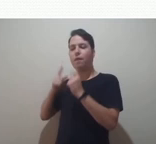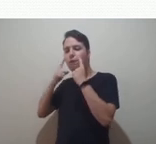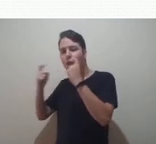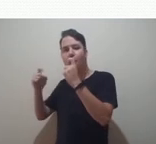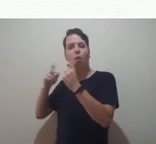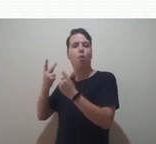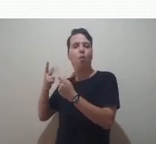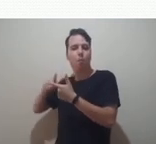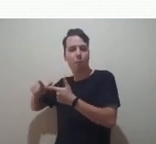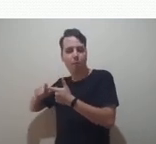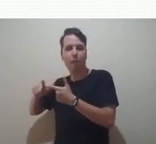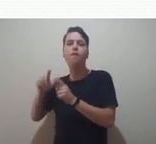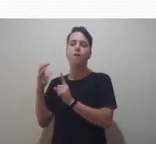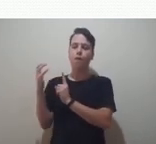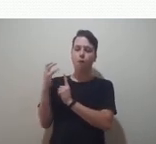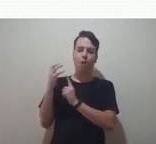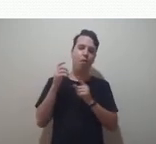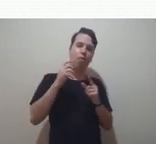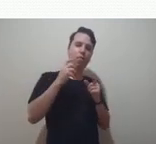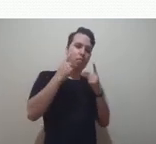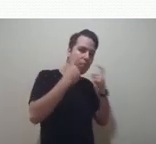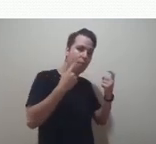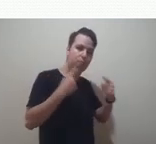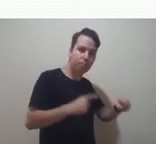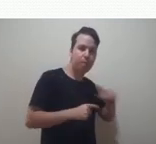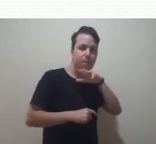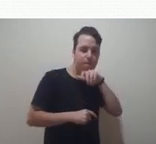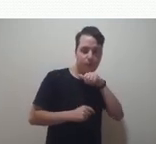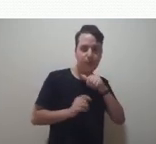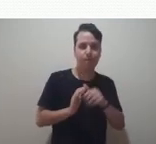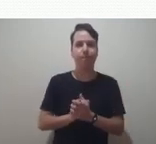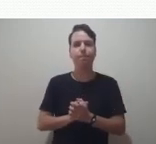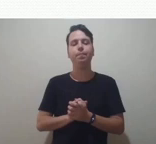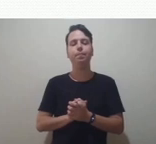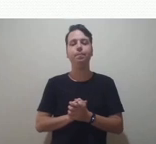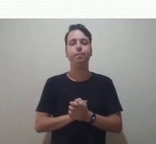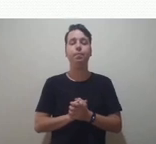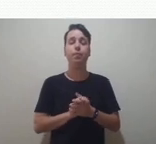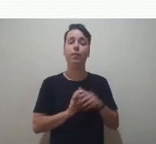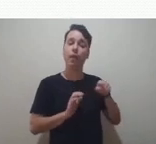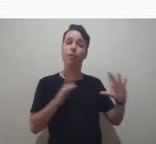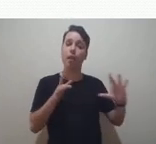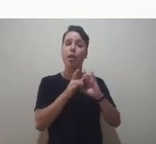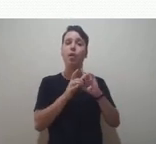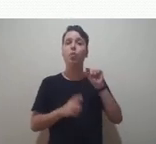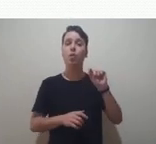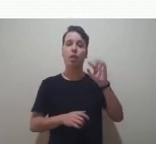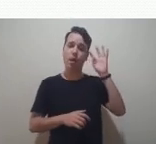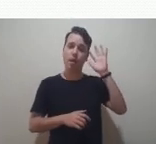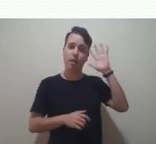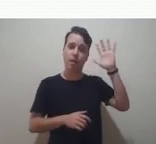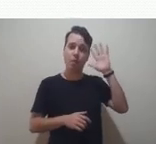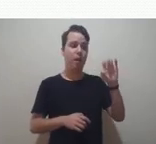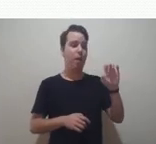elo? Acredito que a professora Rita vai dar ou já deu uma aula para vocês sobre a teoria do elo, mas